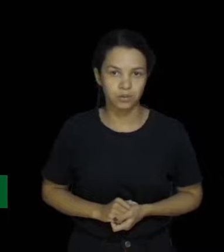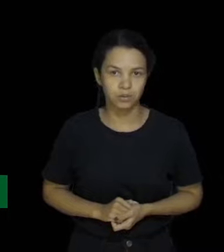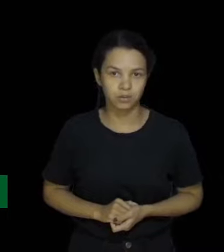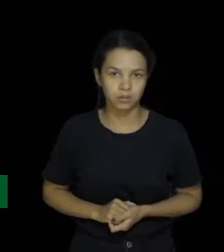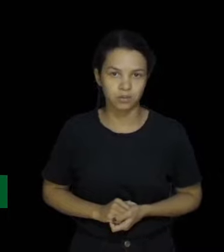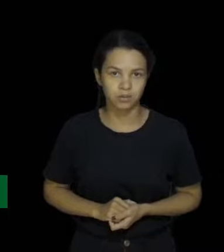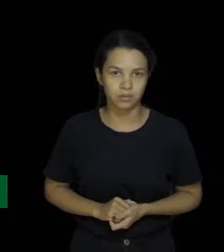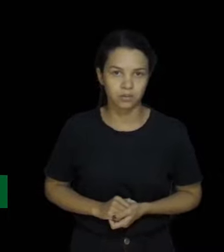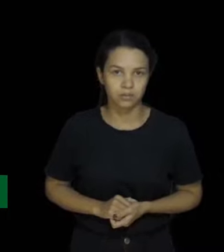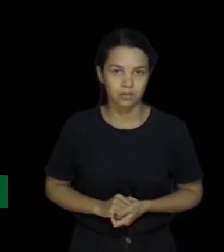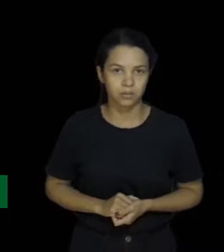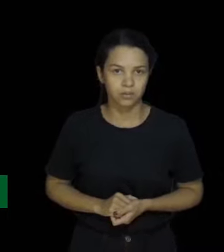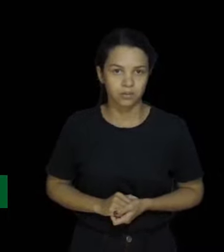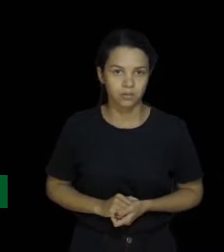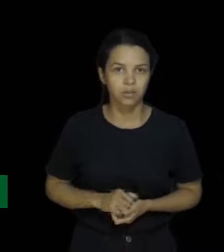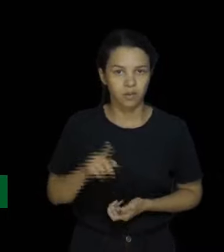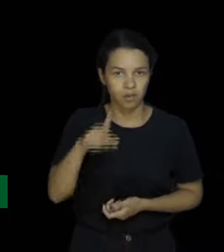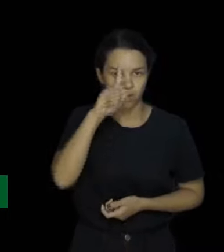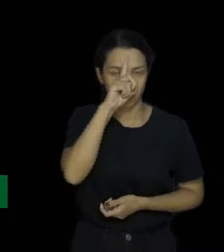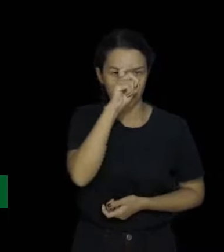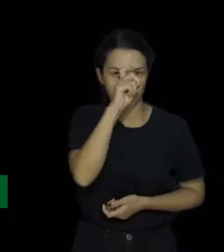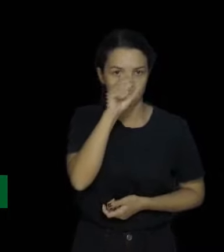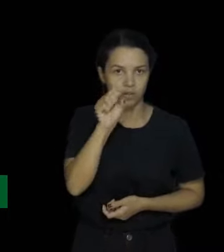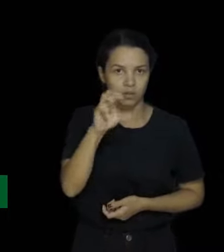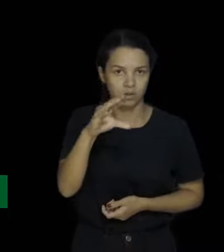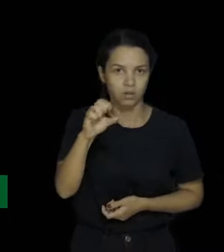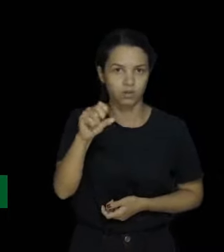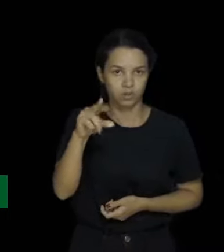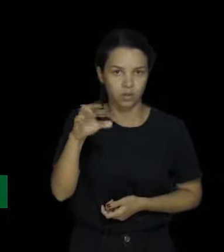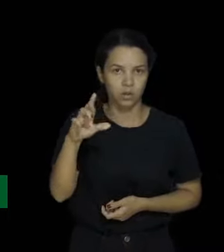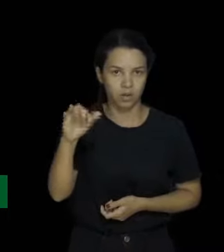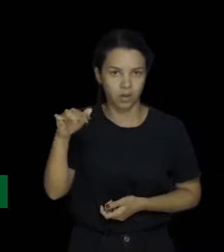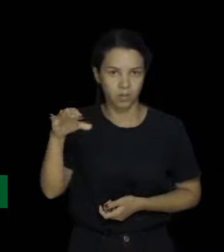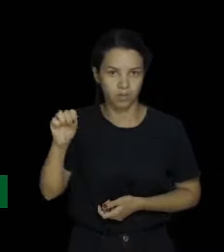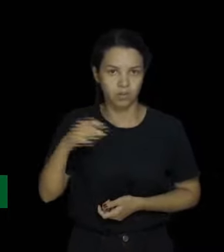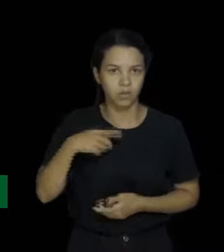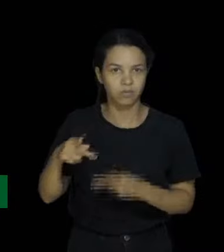esse deve ser Hospital Celso Ramos sentei algumas vezes aí também